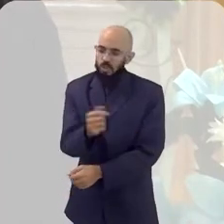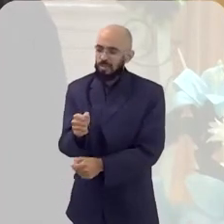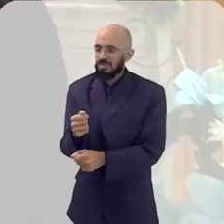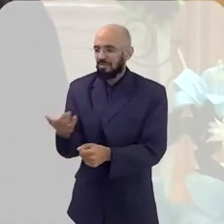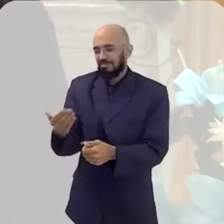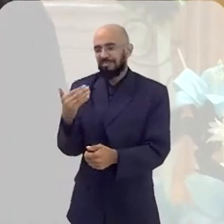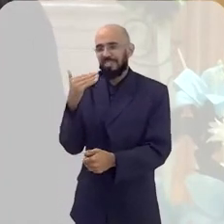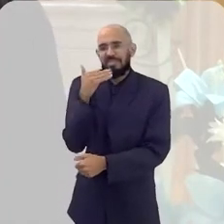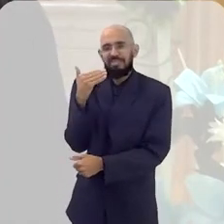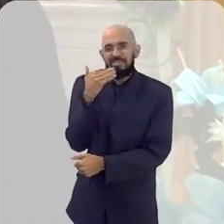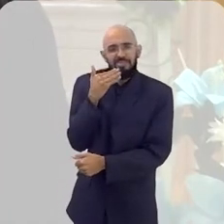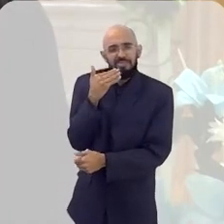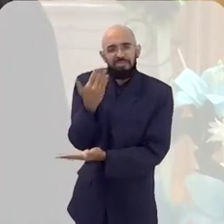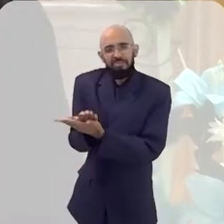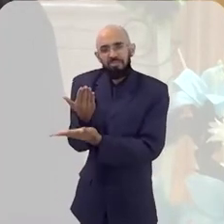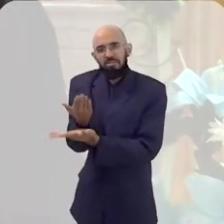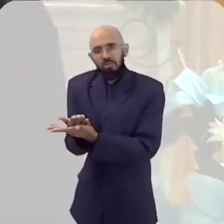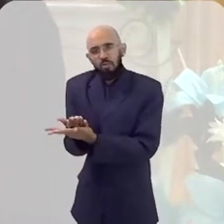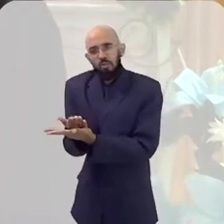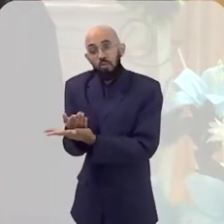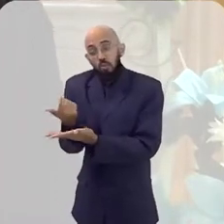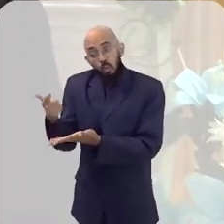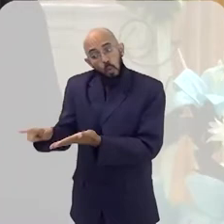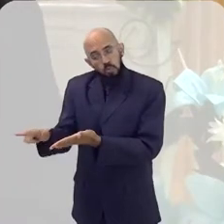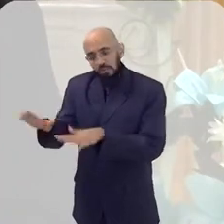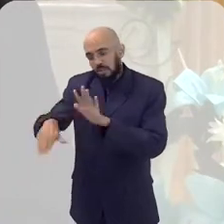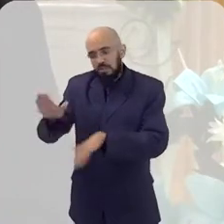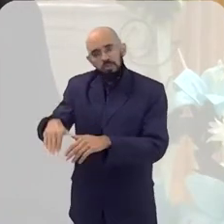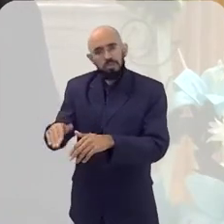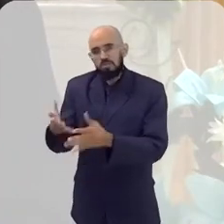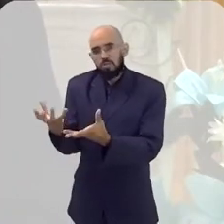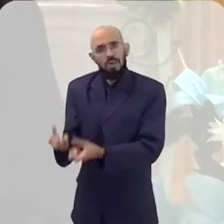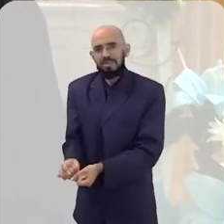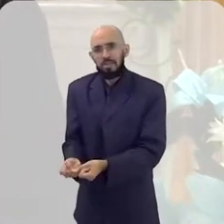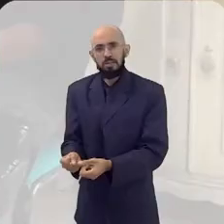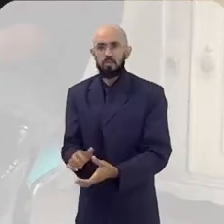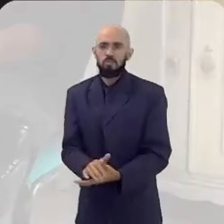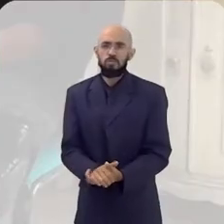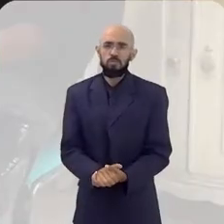estudar uma coisa distorcida, né? E outros nem aceitam para estudar.